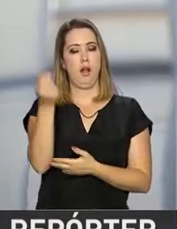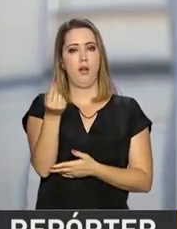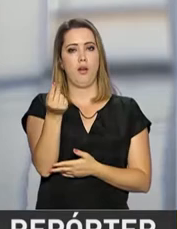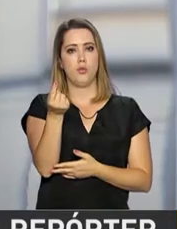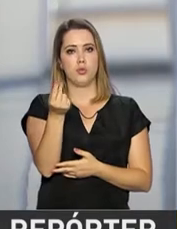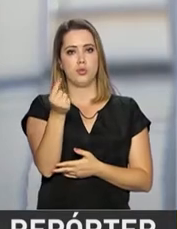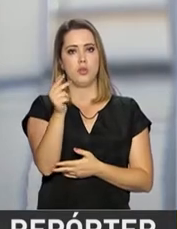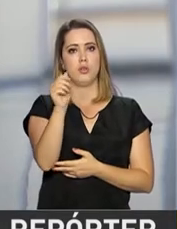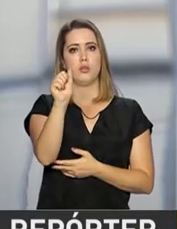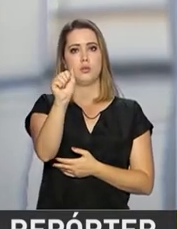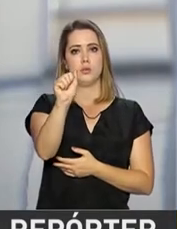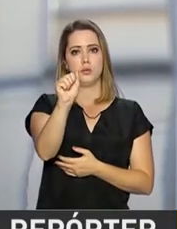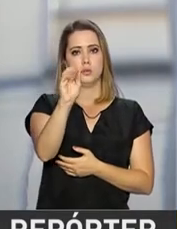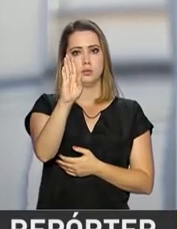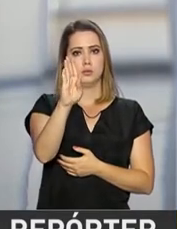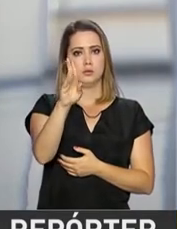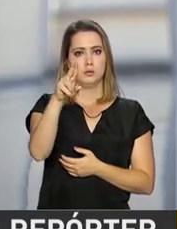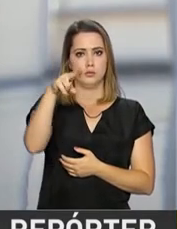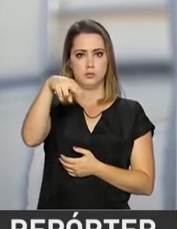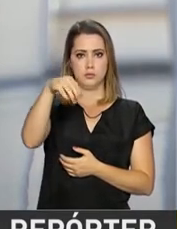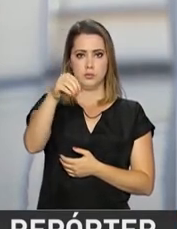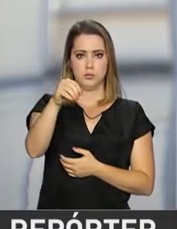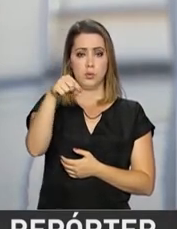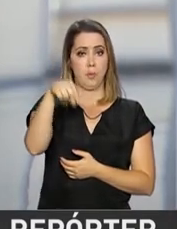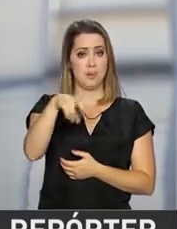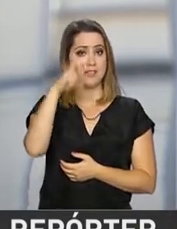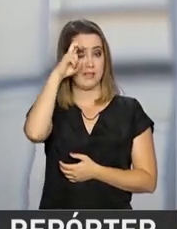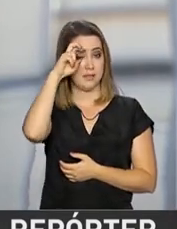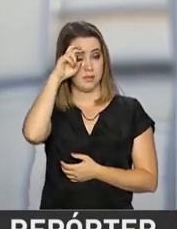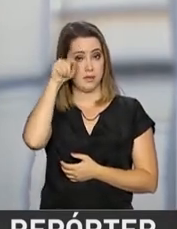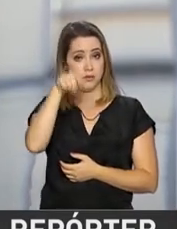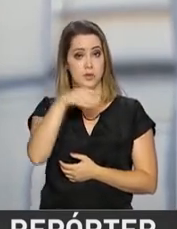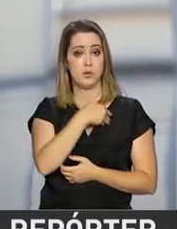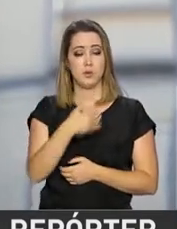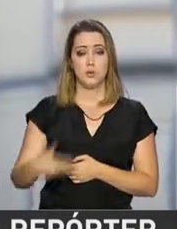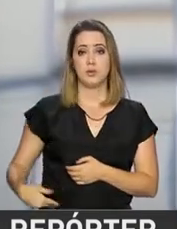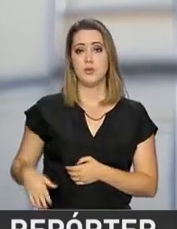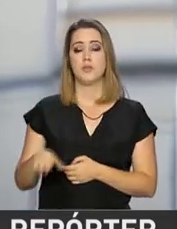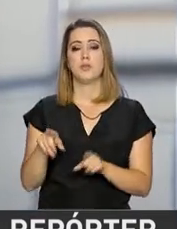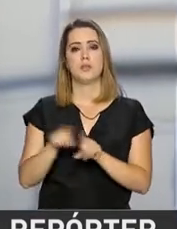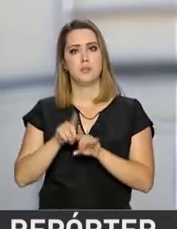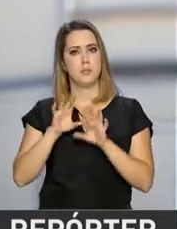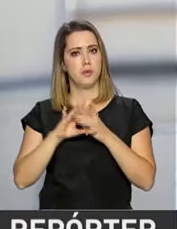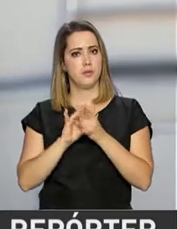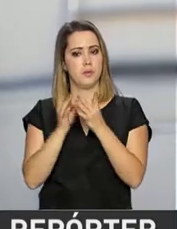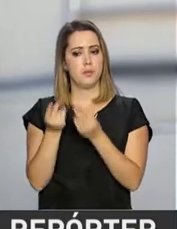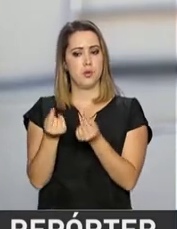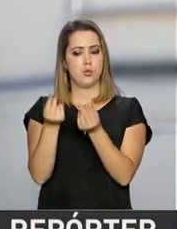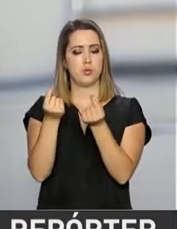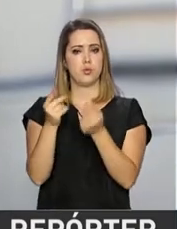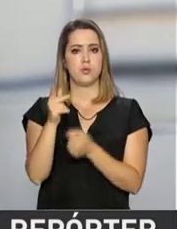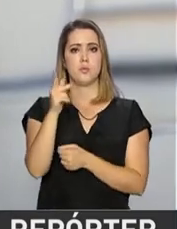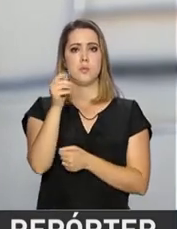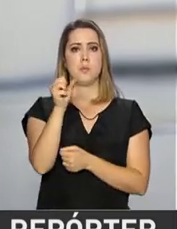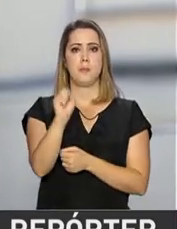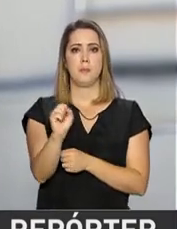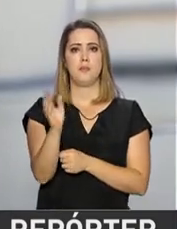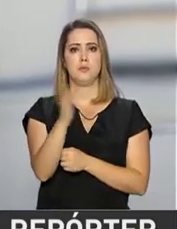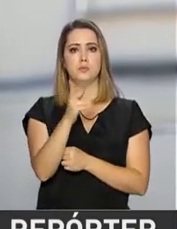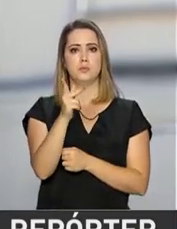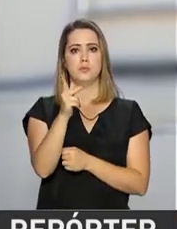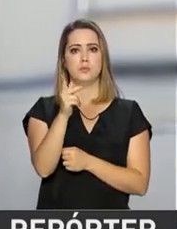do abono salarial a partir desta quinta feira o governo também vai liberar o pis/pasep aos servidores públicos que